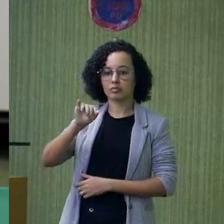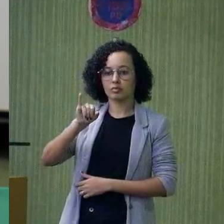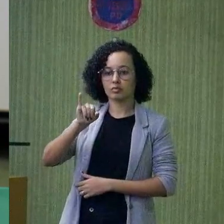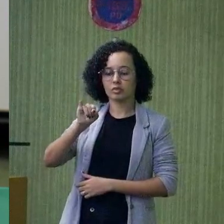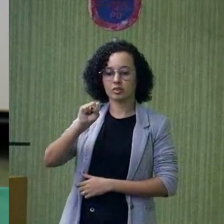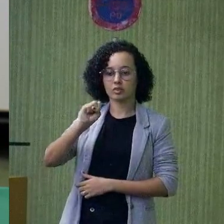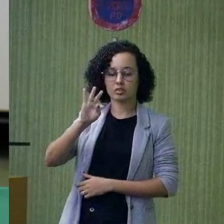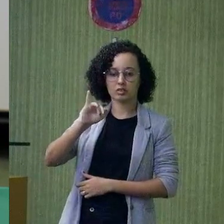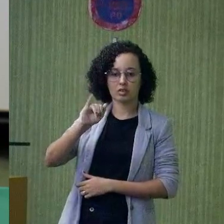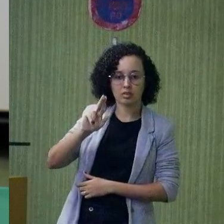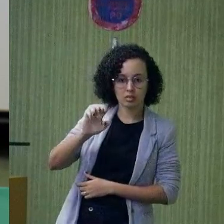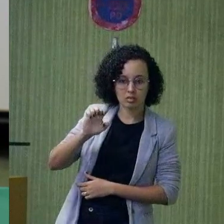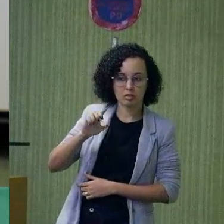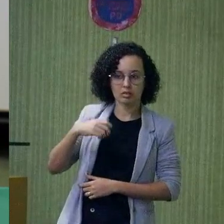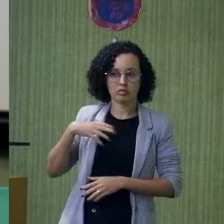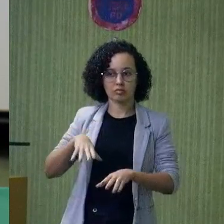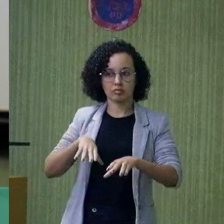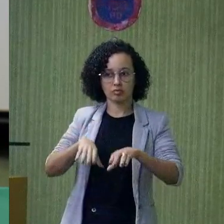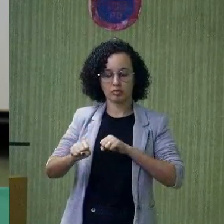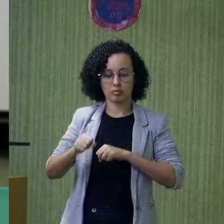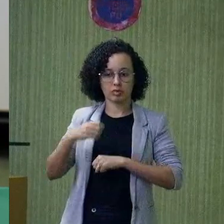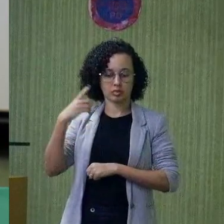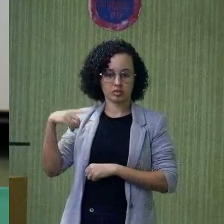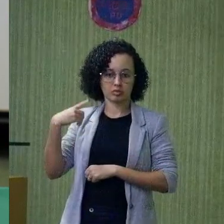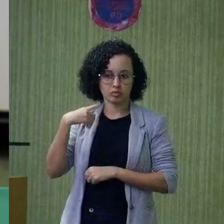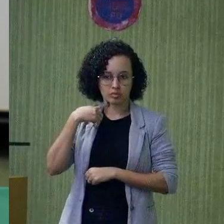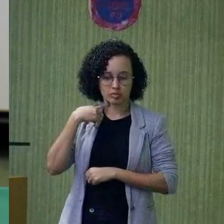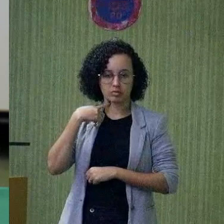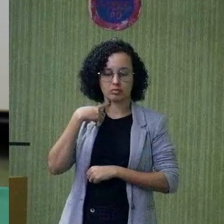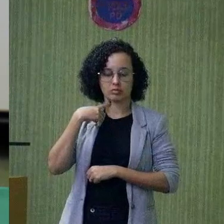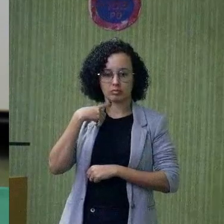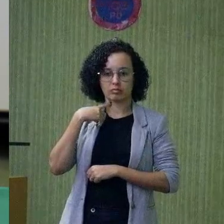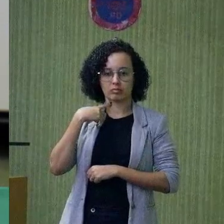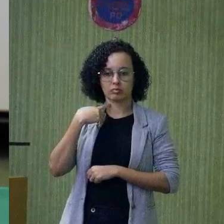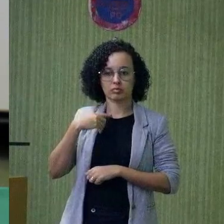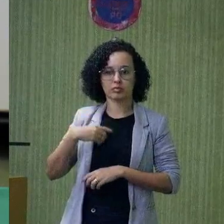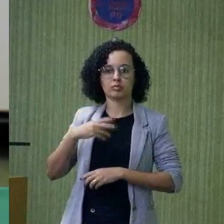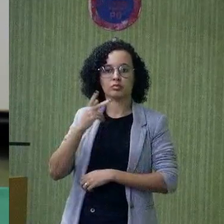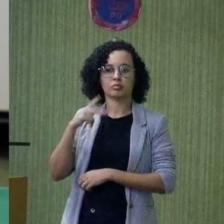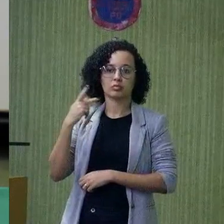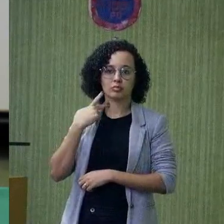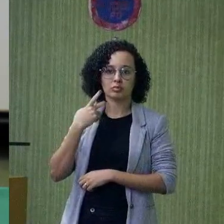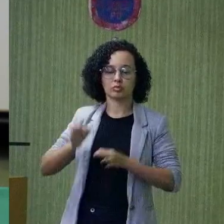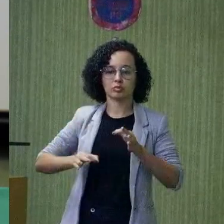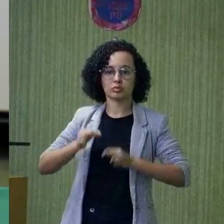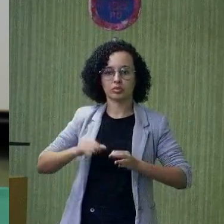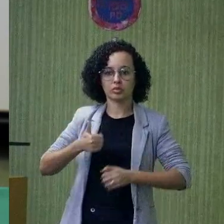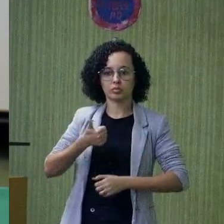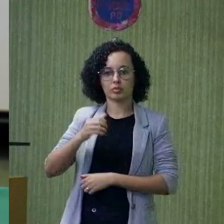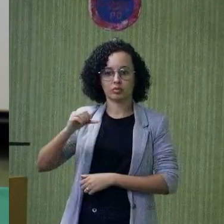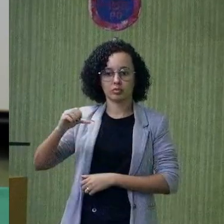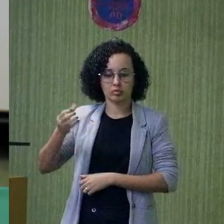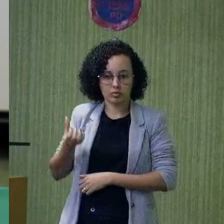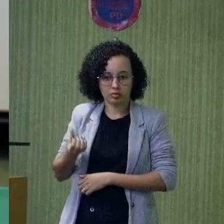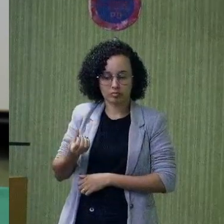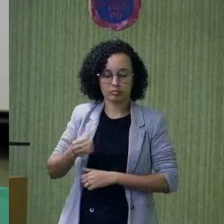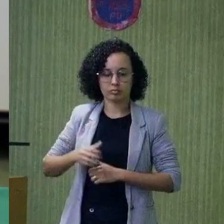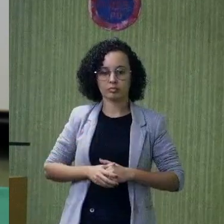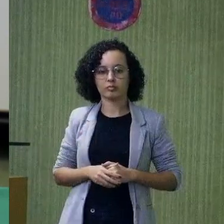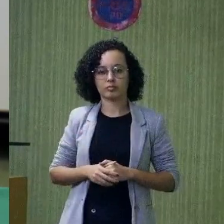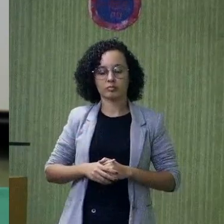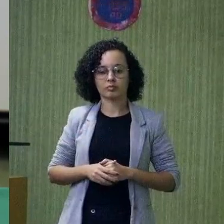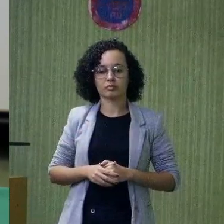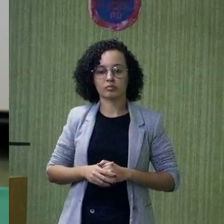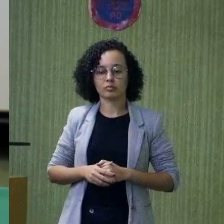em direito pela Universidade Passo Fundo promotora de Justiça desde 1996 tendo exercido a